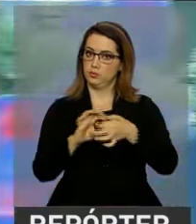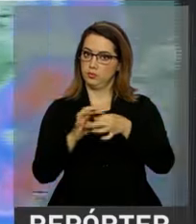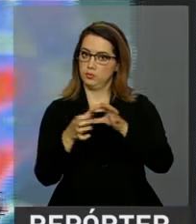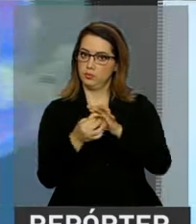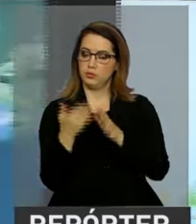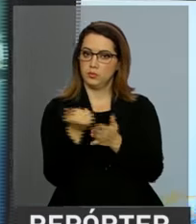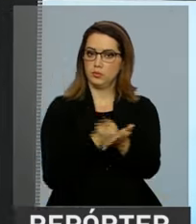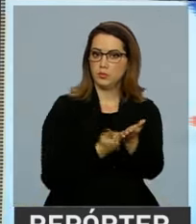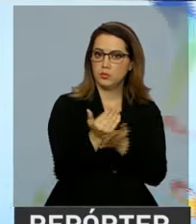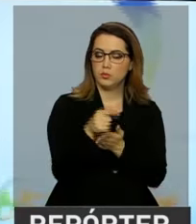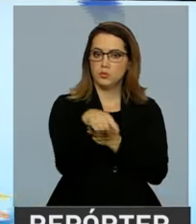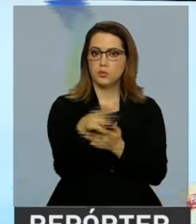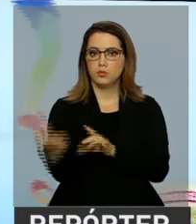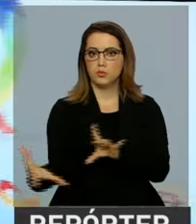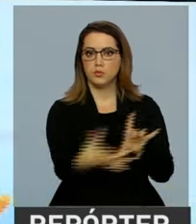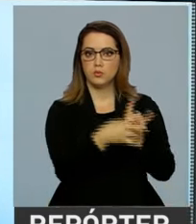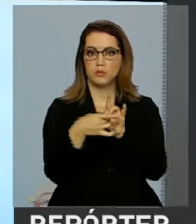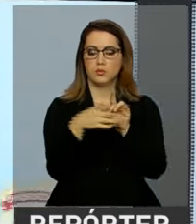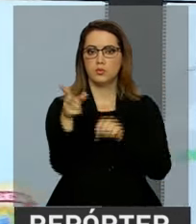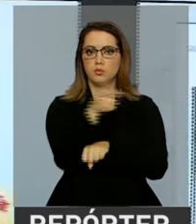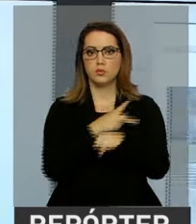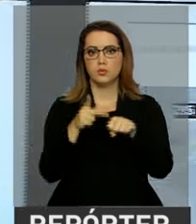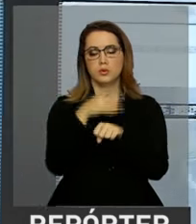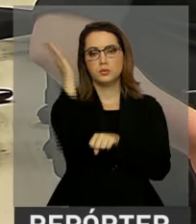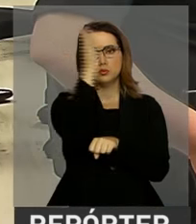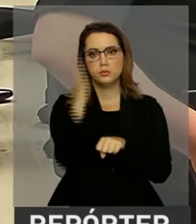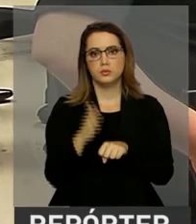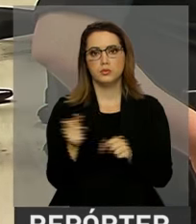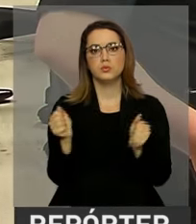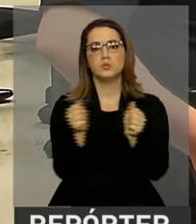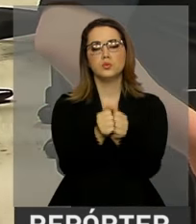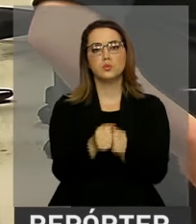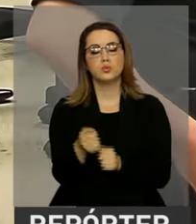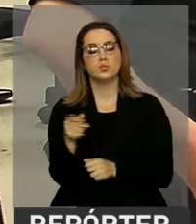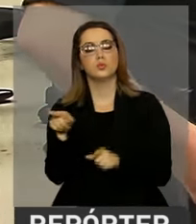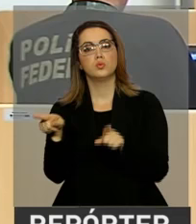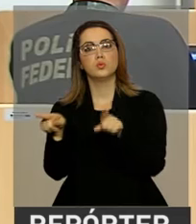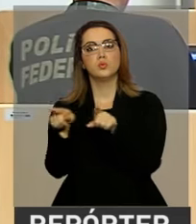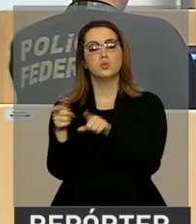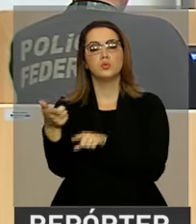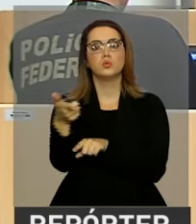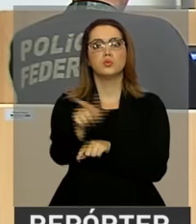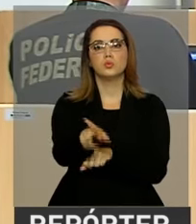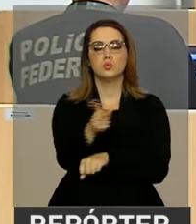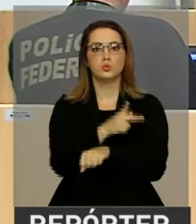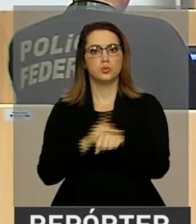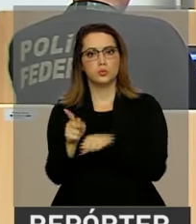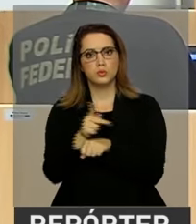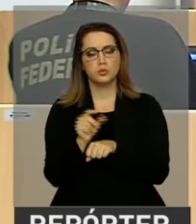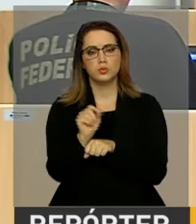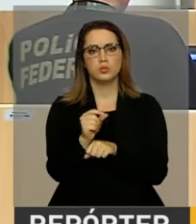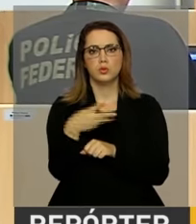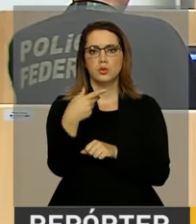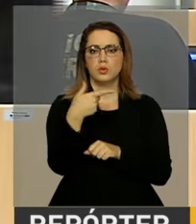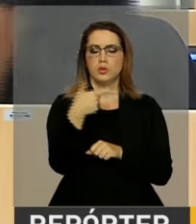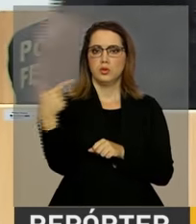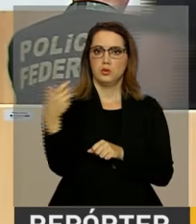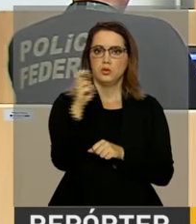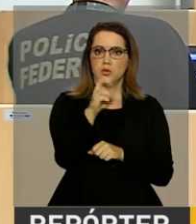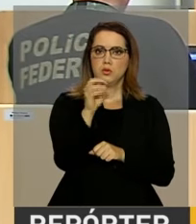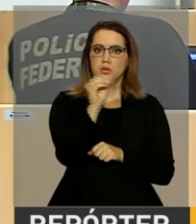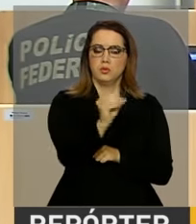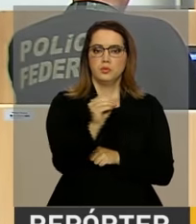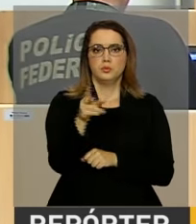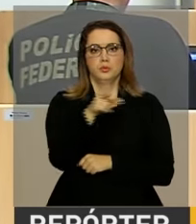iniciativa é uma parceria entre o governo brasileiro, por meio da Polícia Federal e a Interpol. 250 policiais de